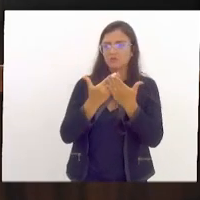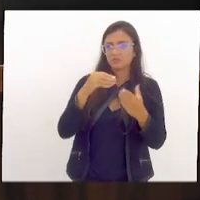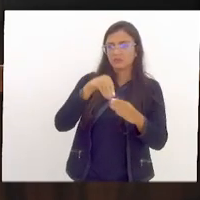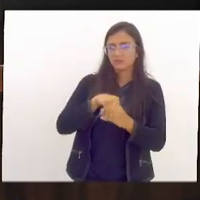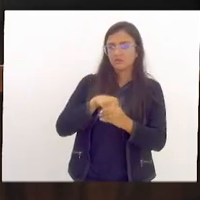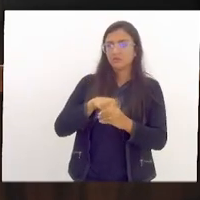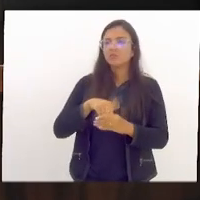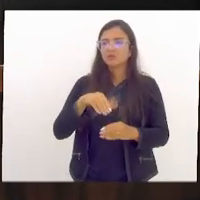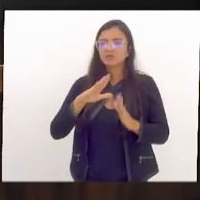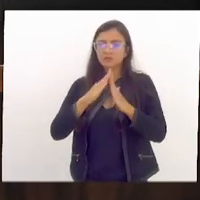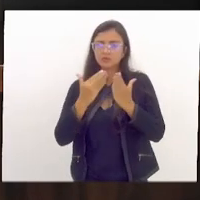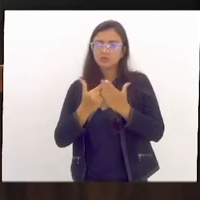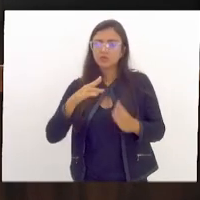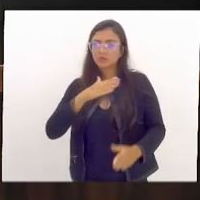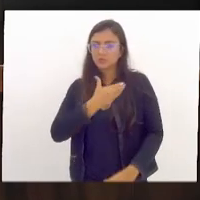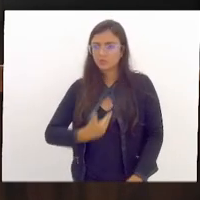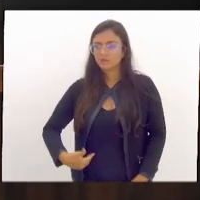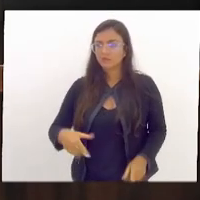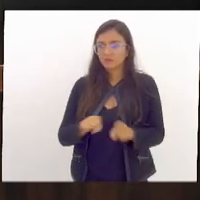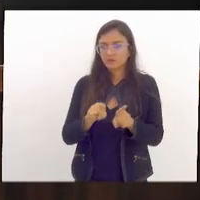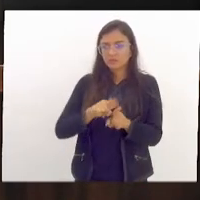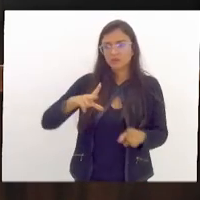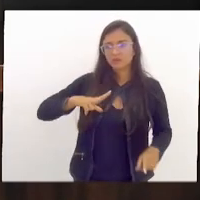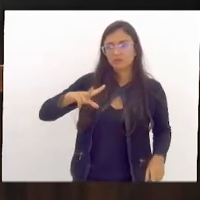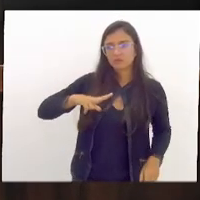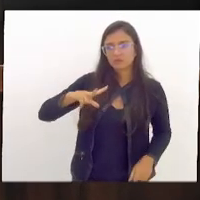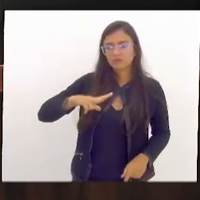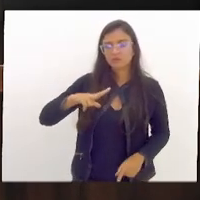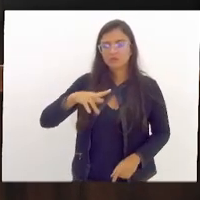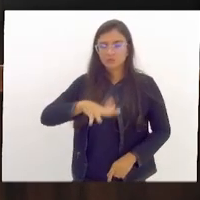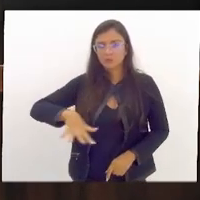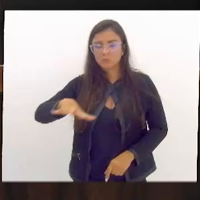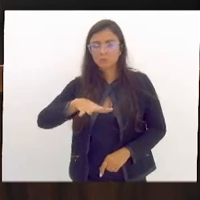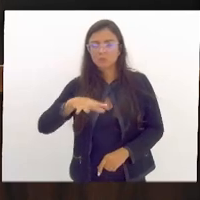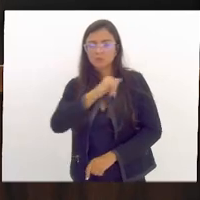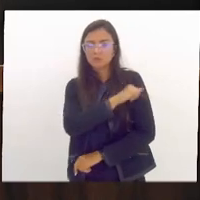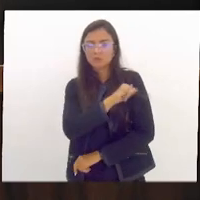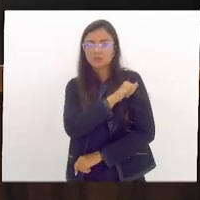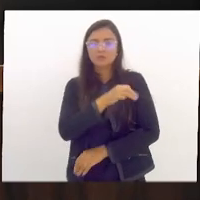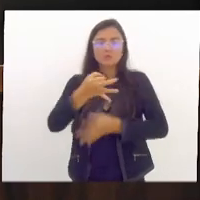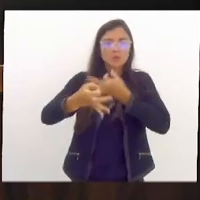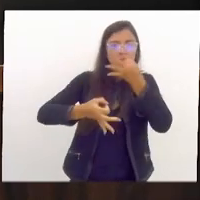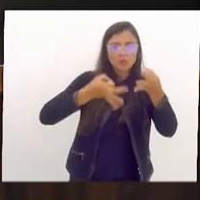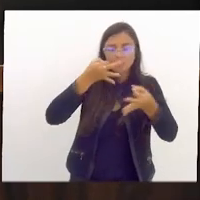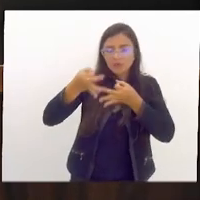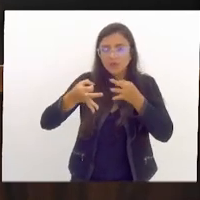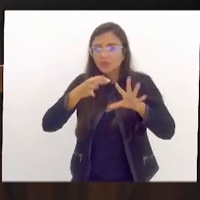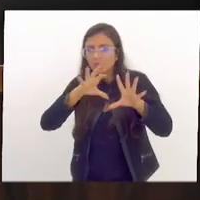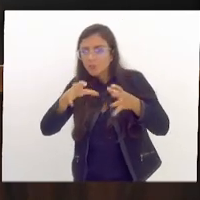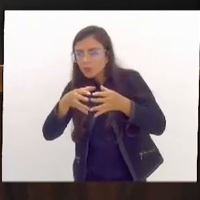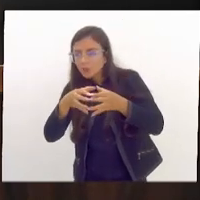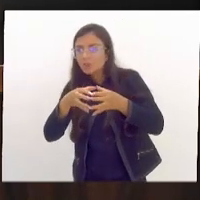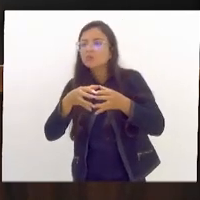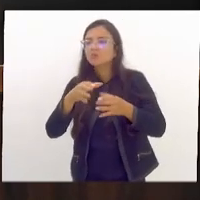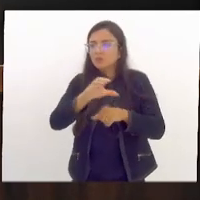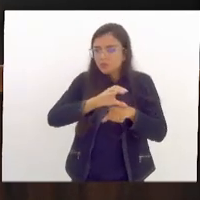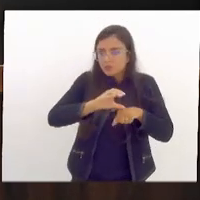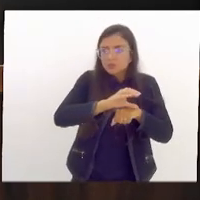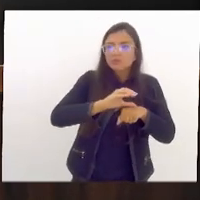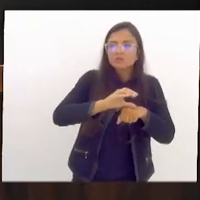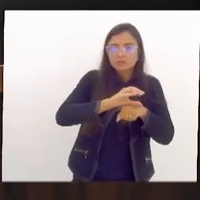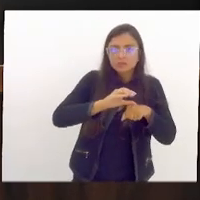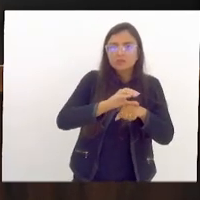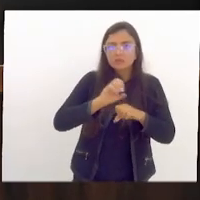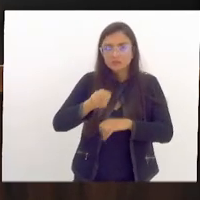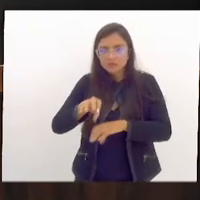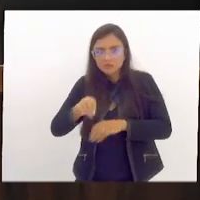nas escolas públicas e privadas, em todo o território do Rio de Janeiro. Parecer das comissões de Constituição e Justiça, pela constitucionalidade de